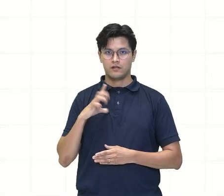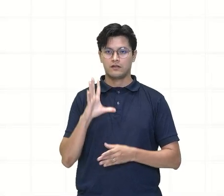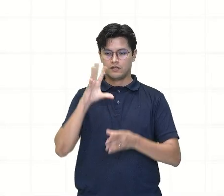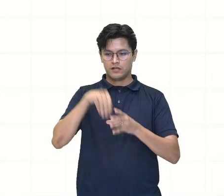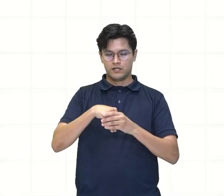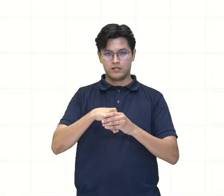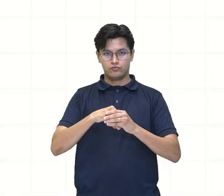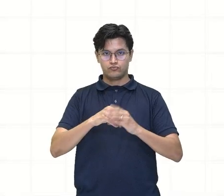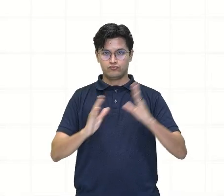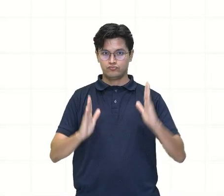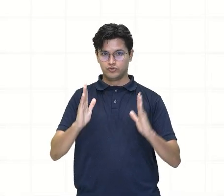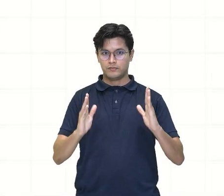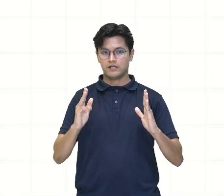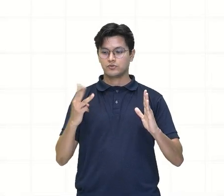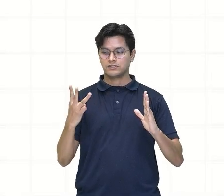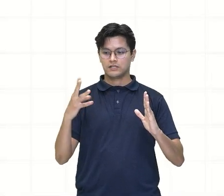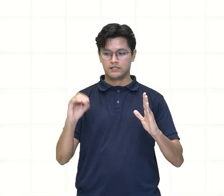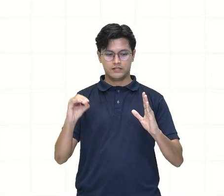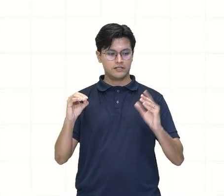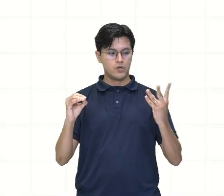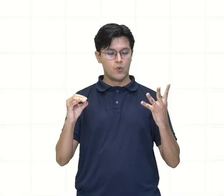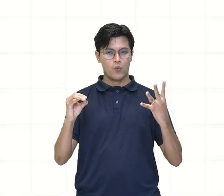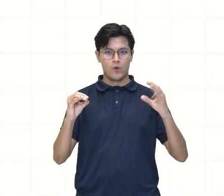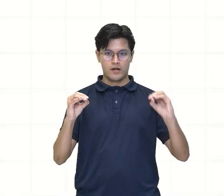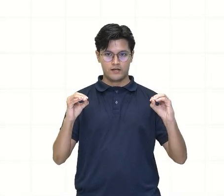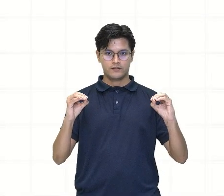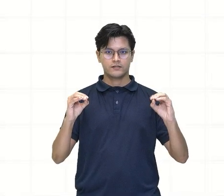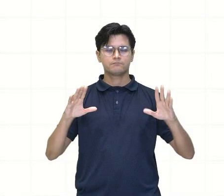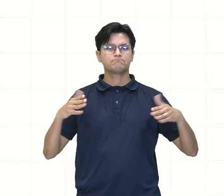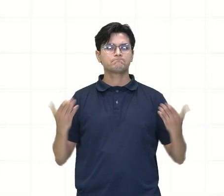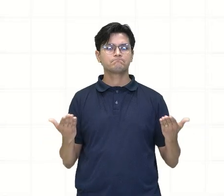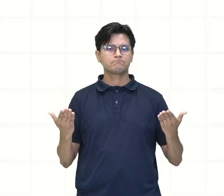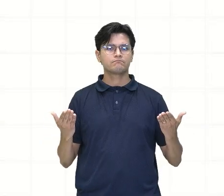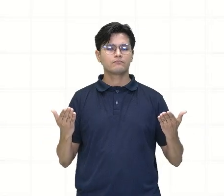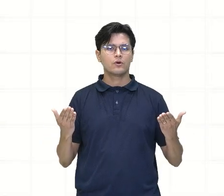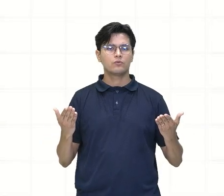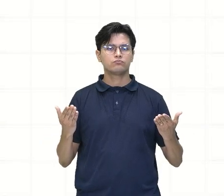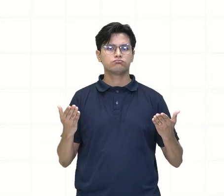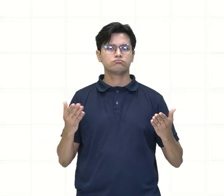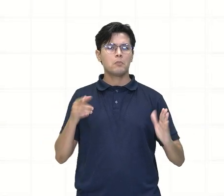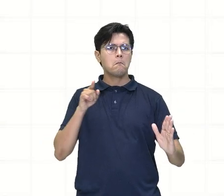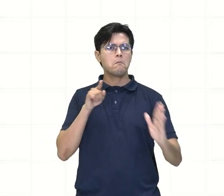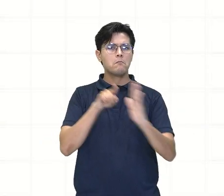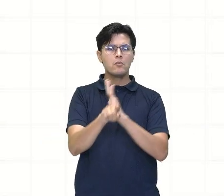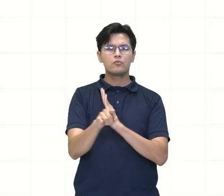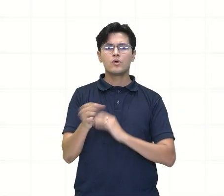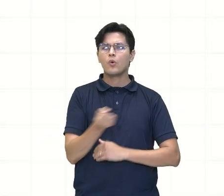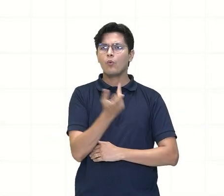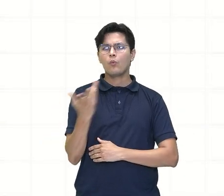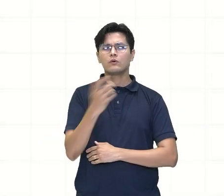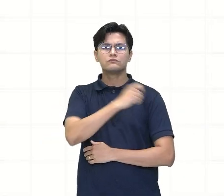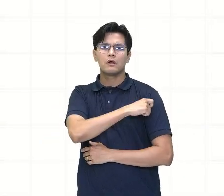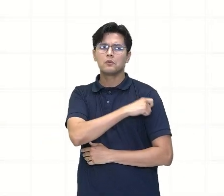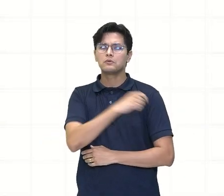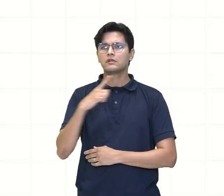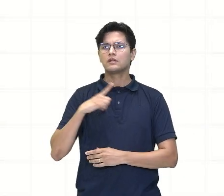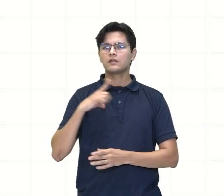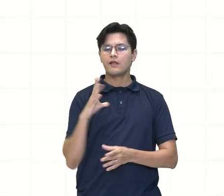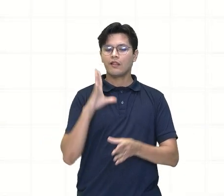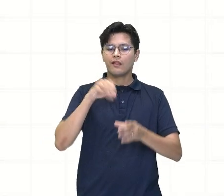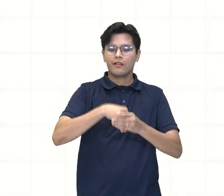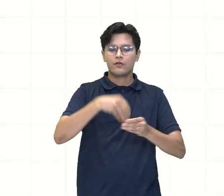e 40. A pergunta é, quantos alunos tem na sala de aula? E agora, pessoal, como é que a gente vai